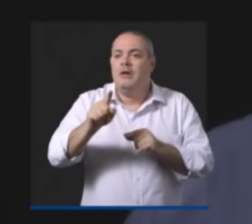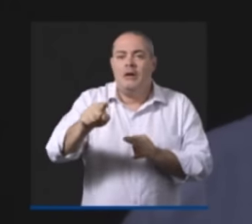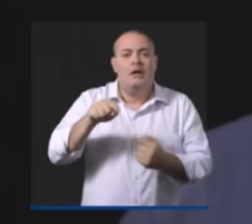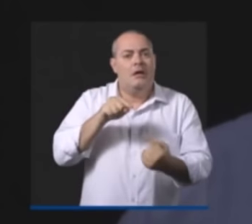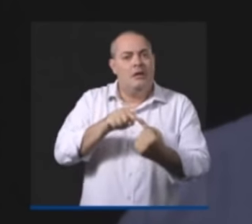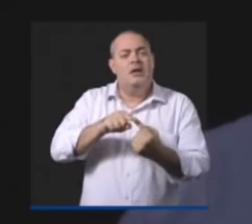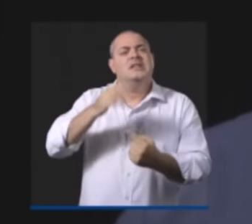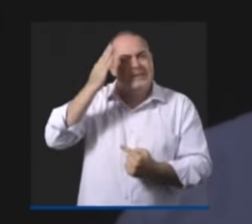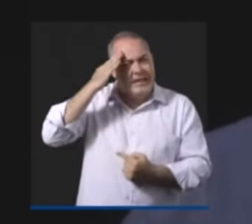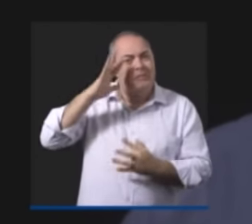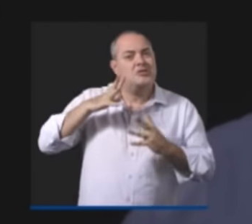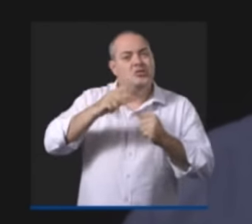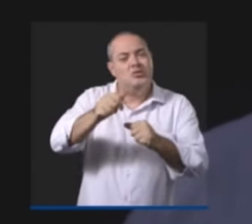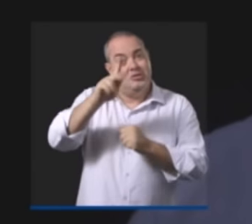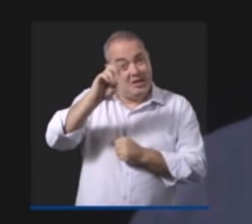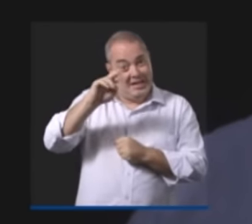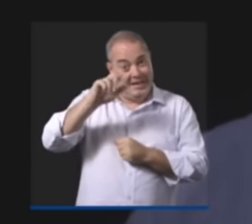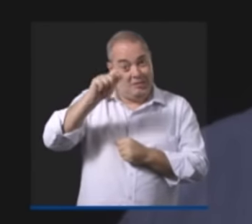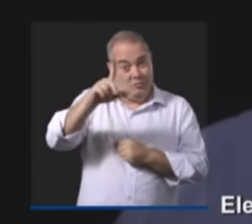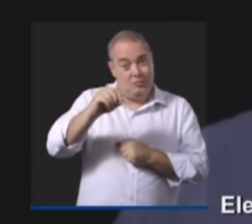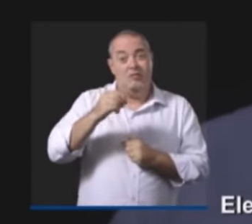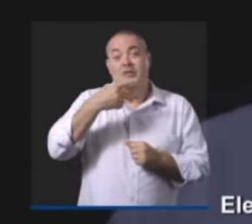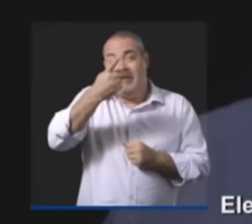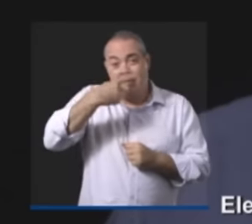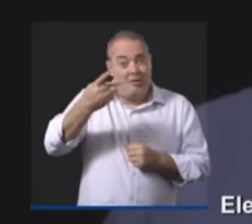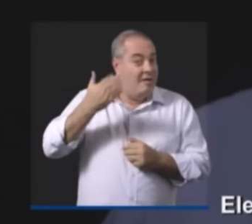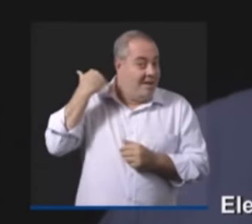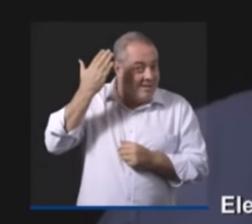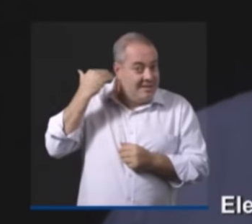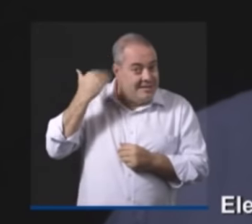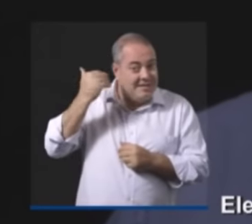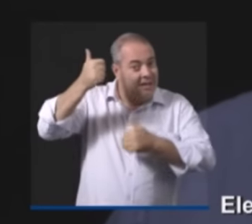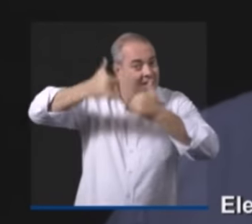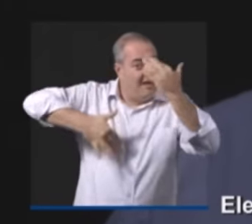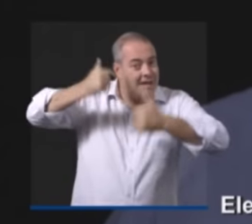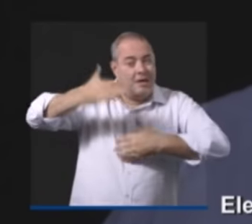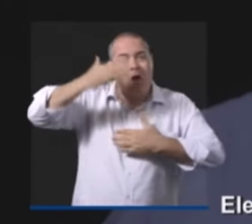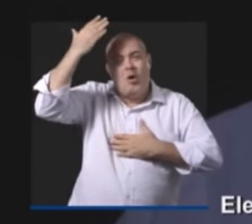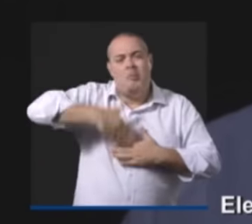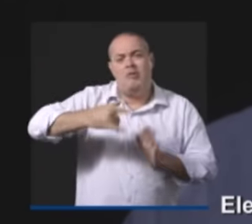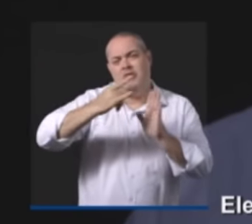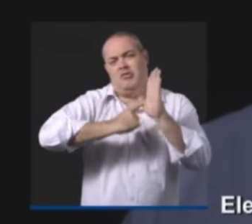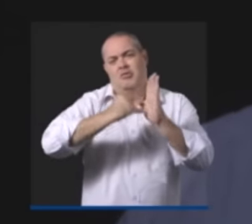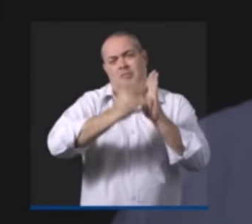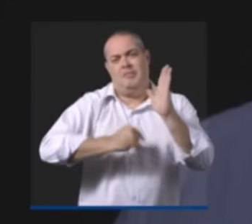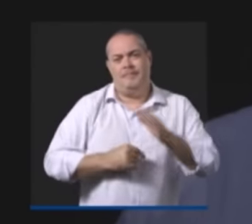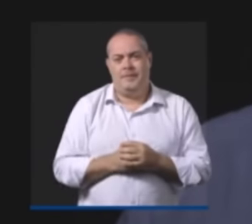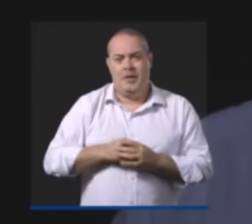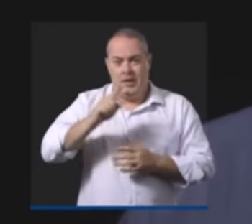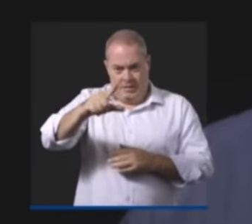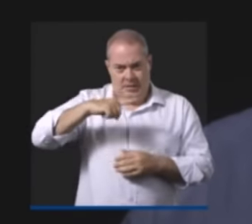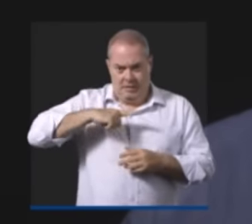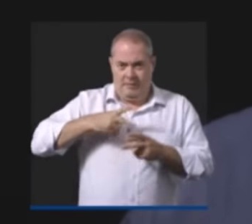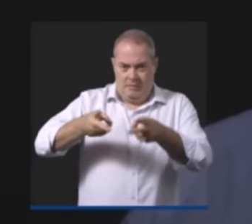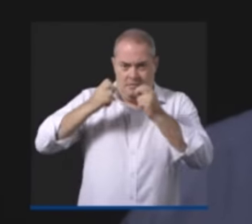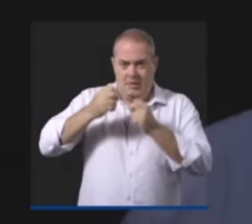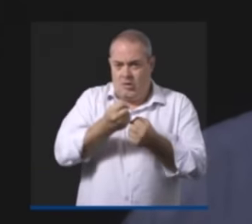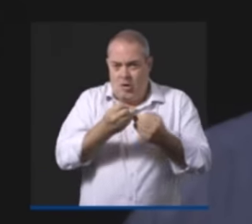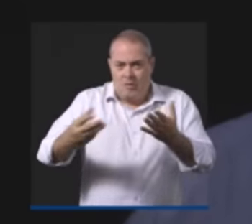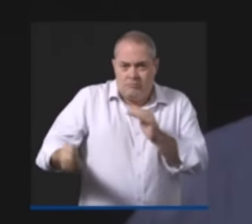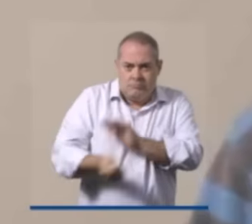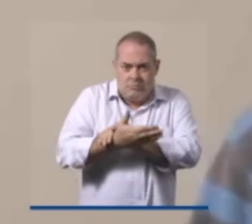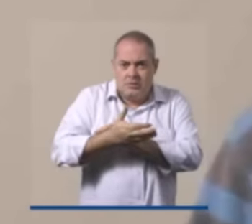o conteúdo das acusações do seu Geraldo. Ele sabe que tudo que o seu Geraldo falou é verdade. Tudo está comprovado